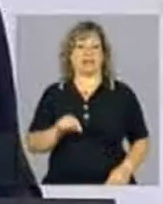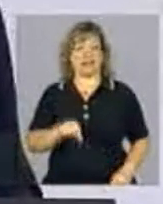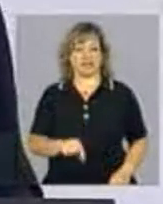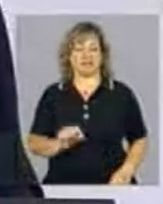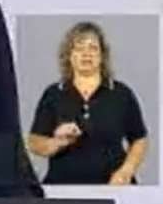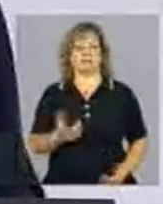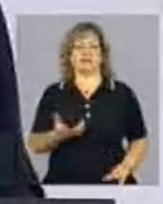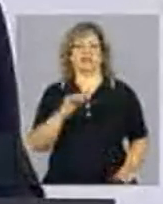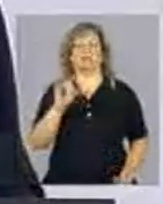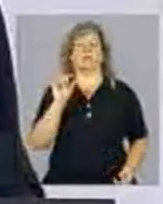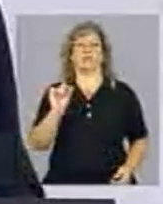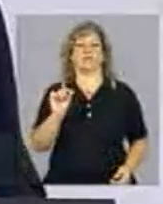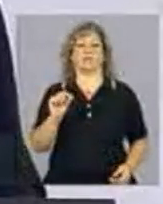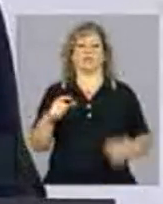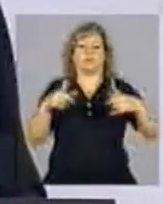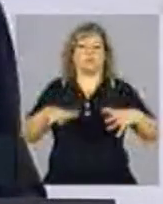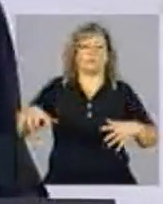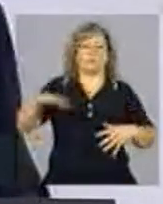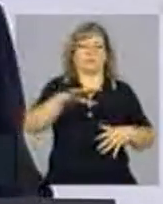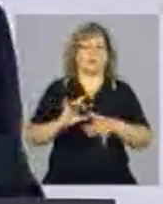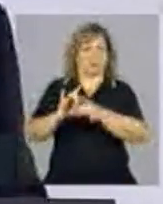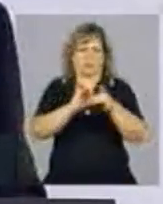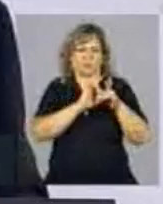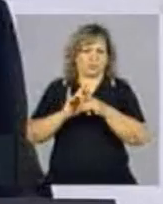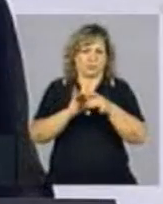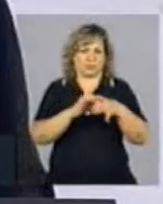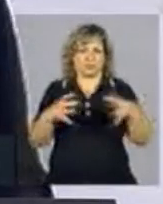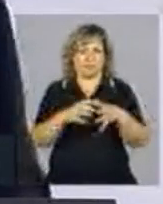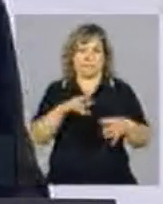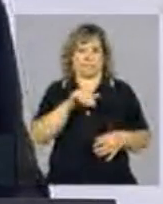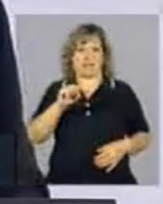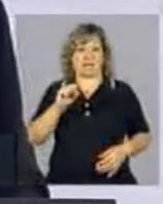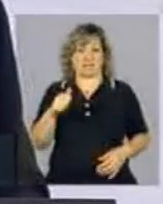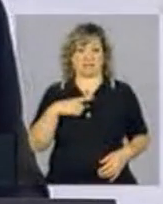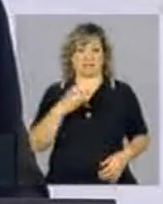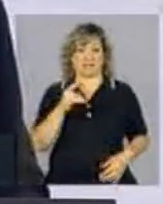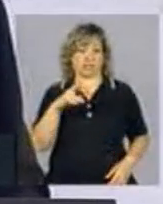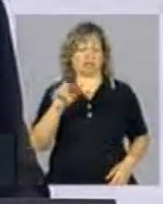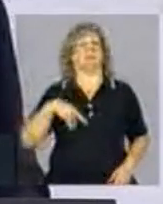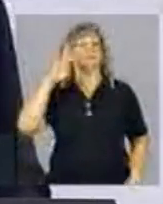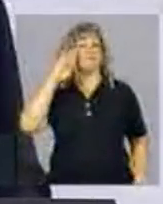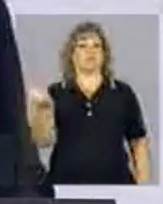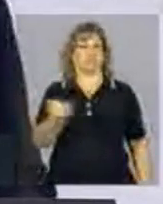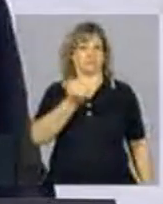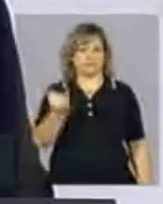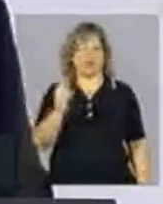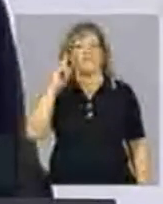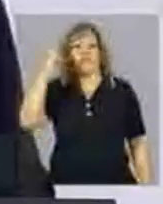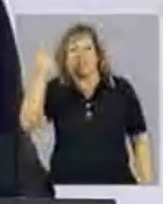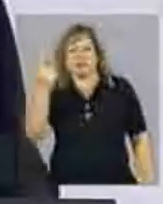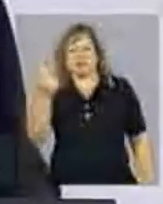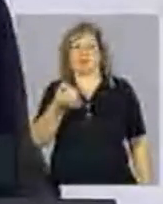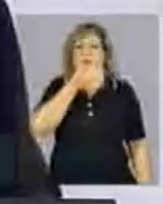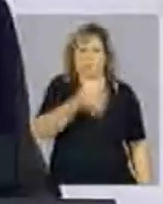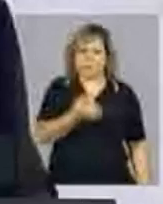essa espécie de meio ambiente, de massa crítica, que é essencial para as